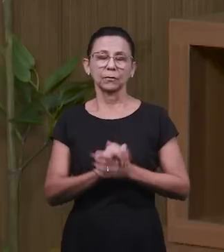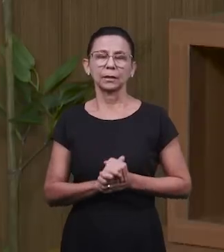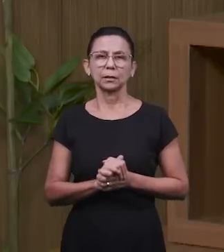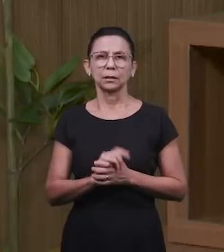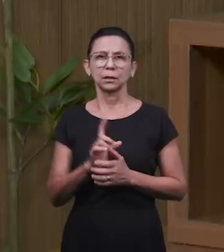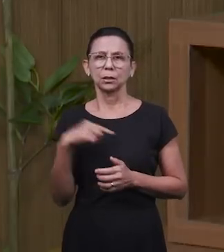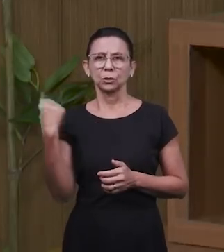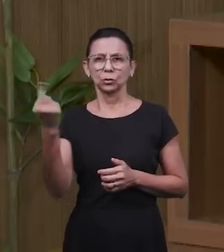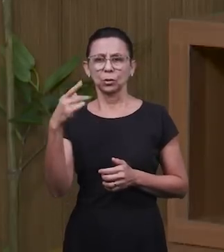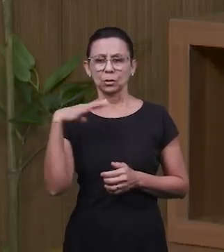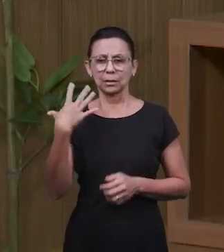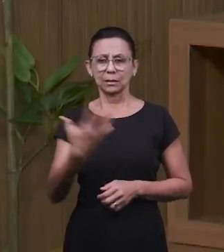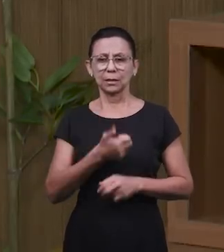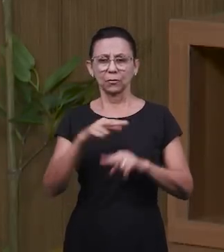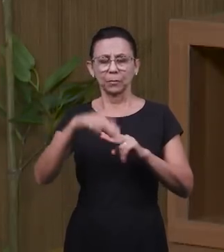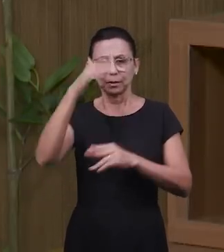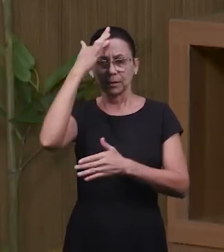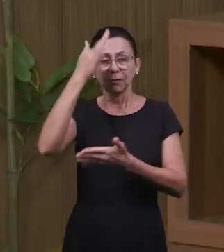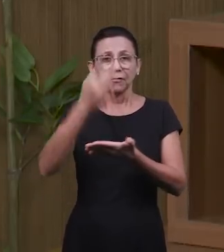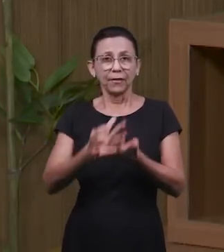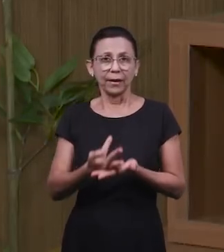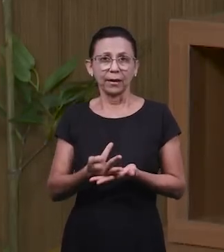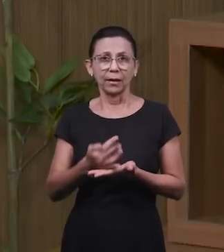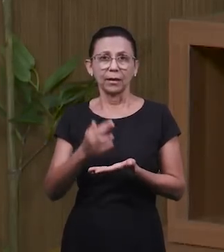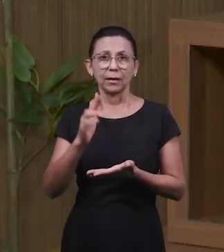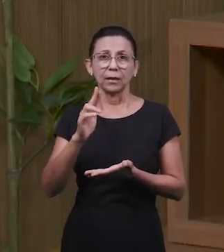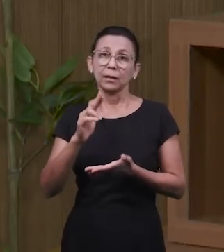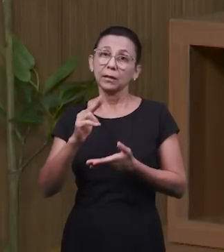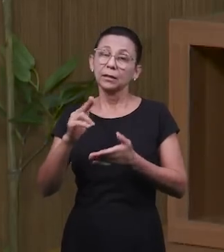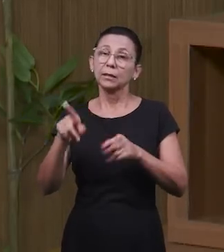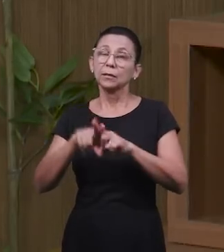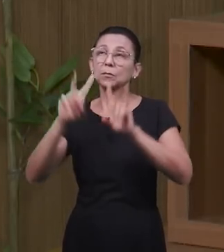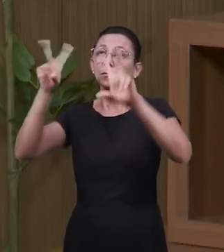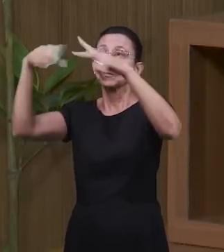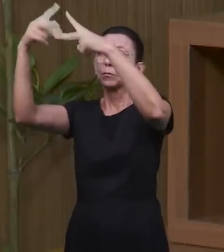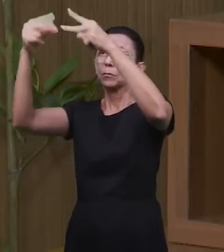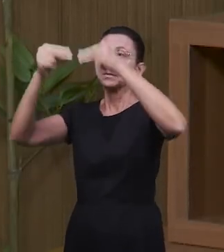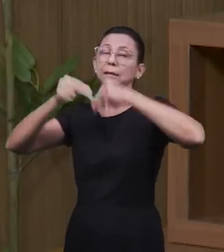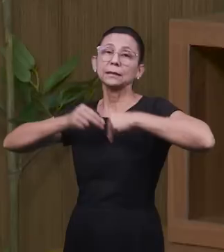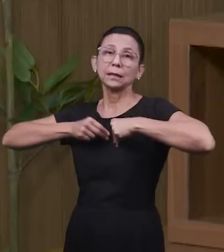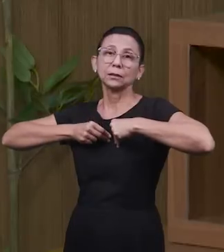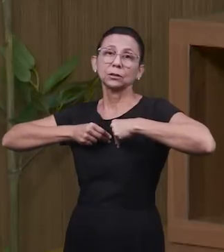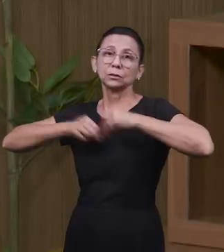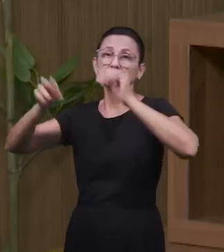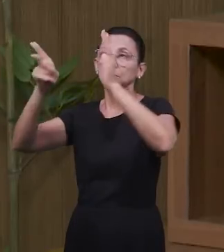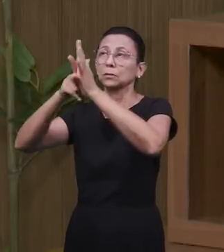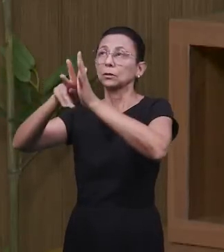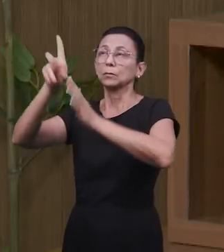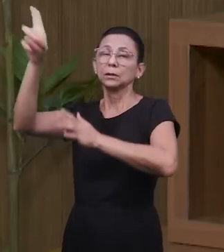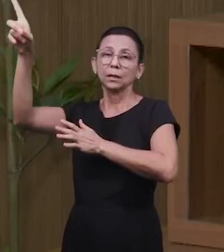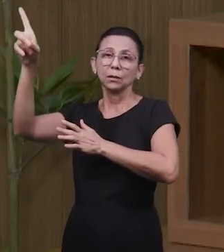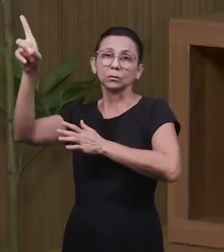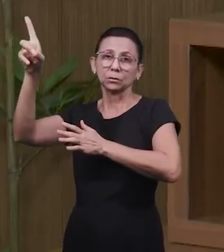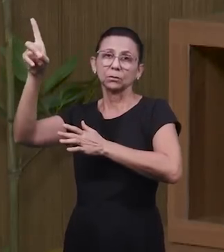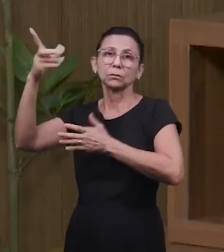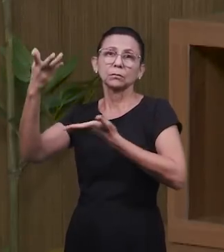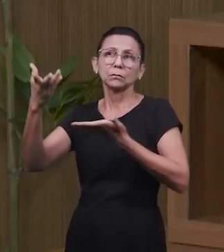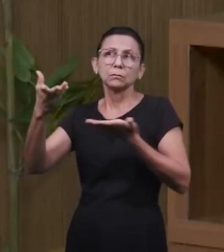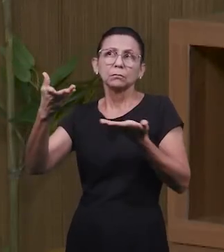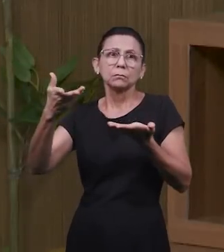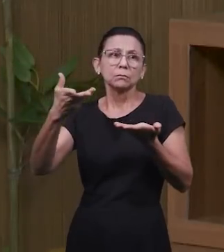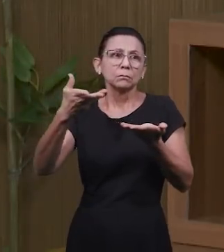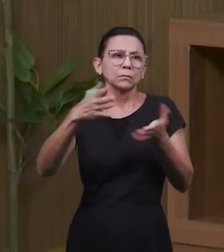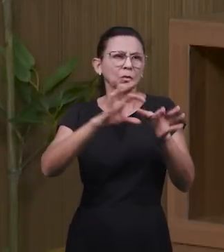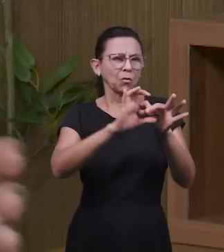isso é dom de Deus. Então essa salvação é um dom de Deus. Essa comunhão, ela é uma dádiva de Deus. Porque